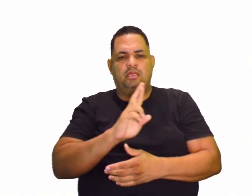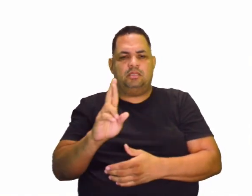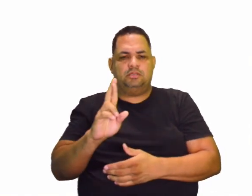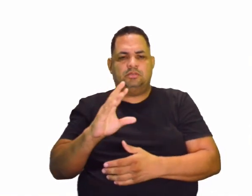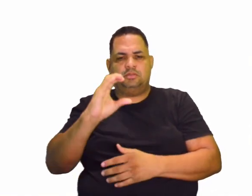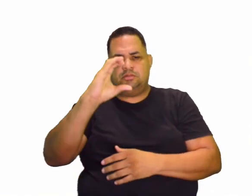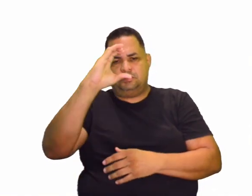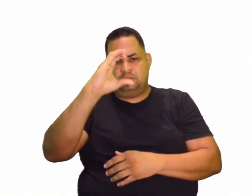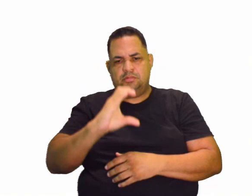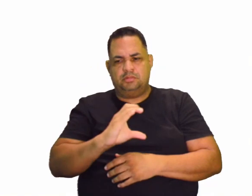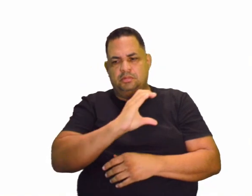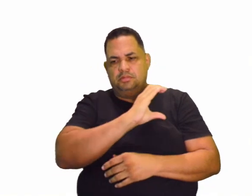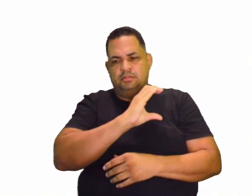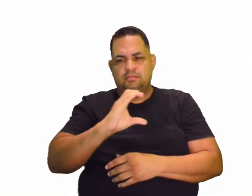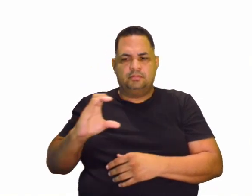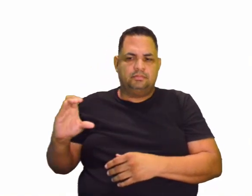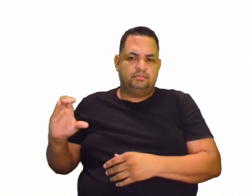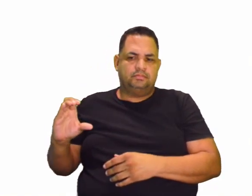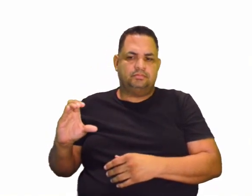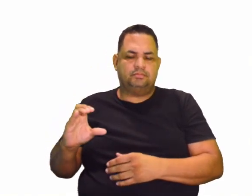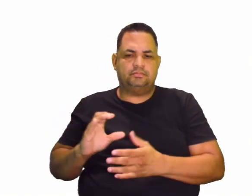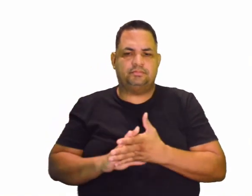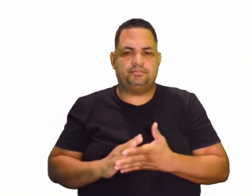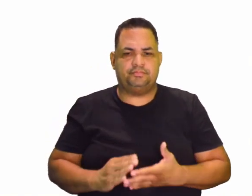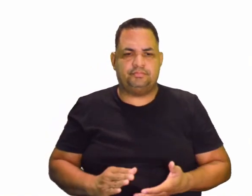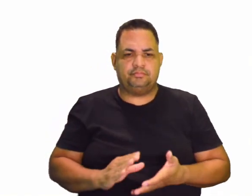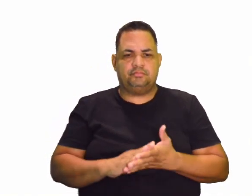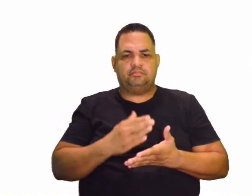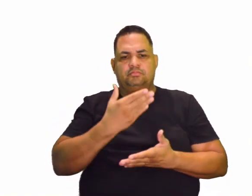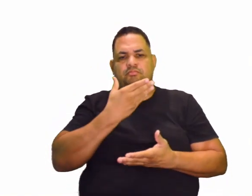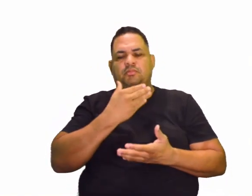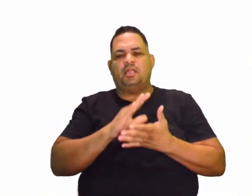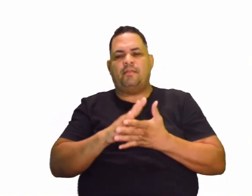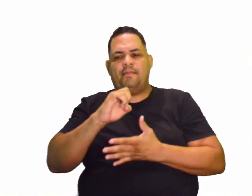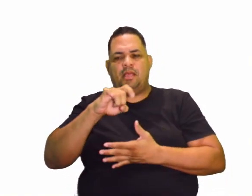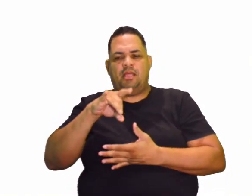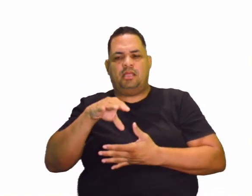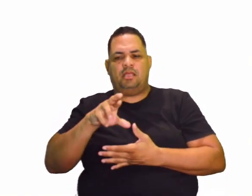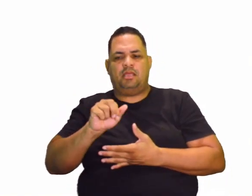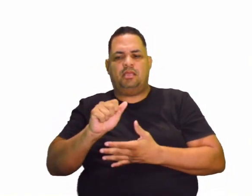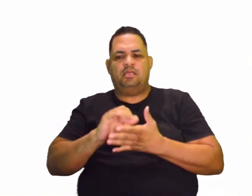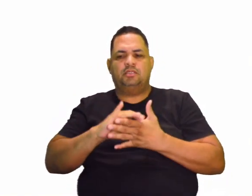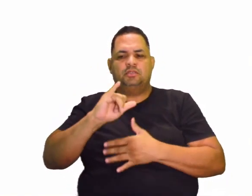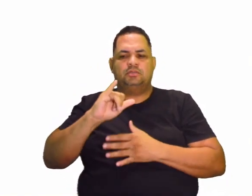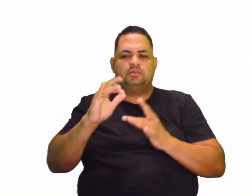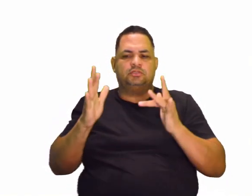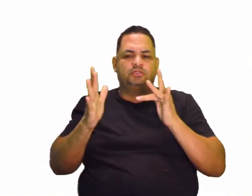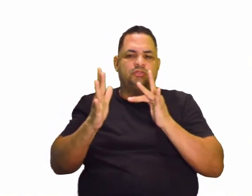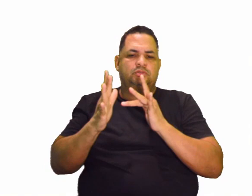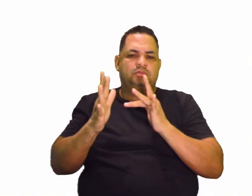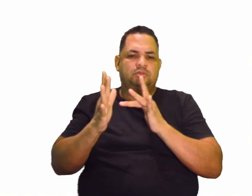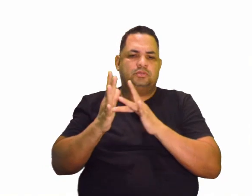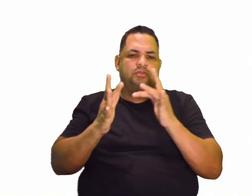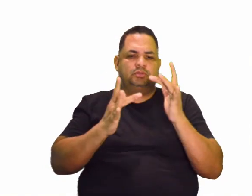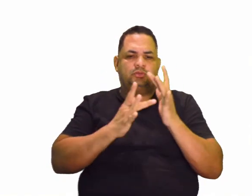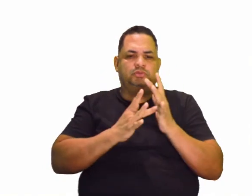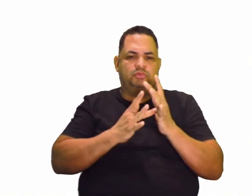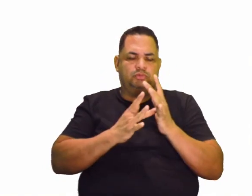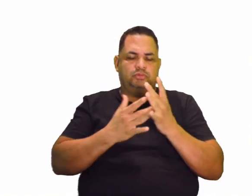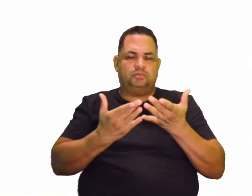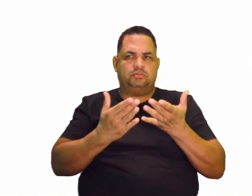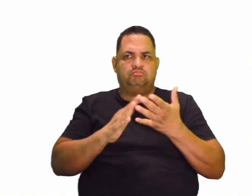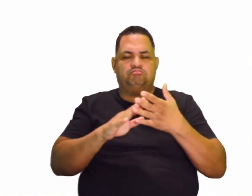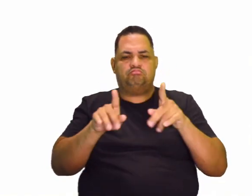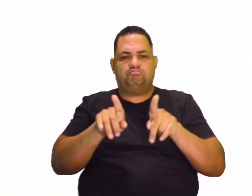da religião cristã, os apóstolos, Maria, Jesus. Vocês vão ver outras obras que